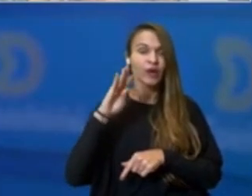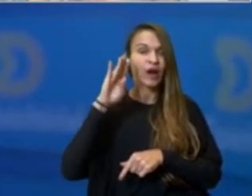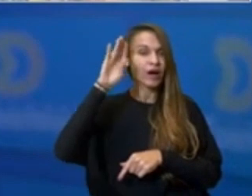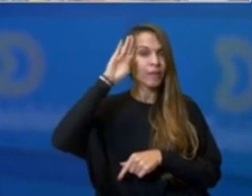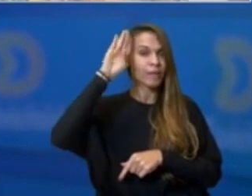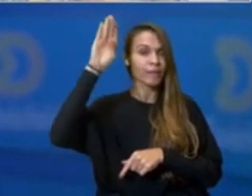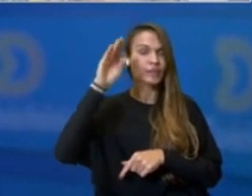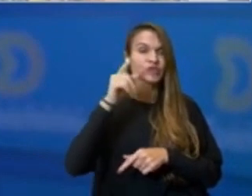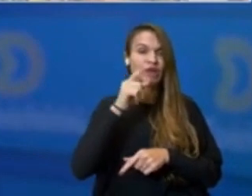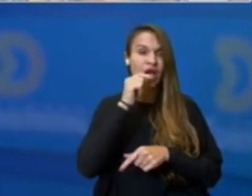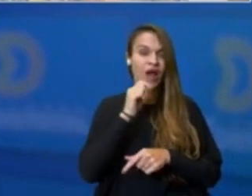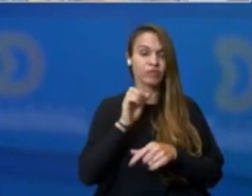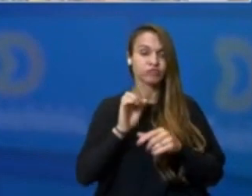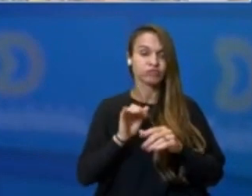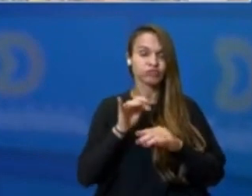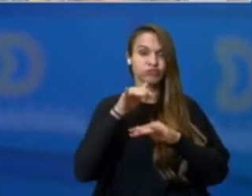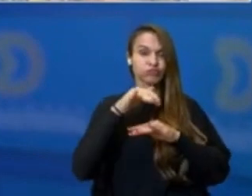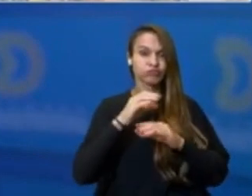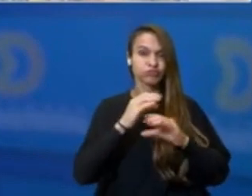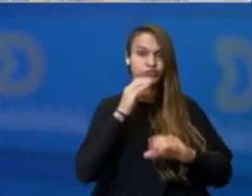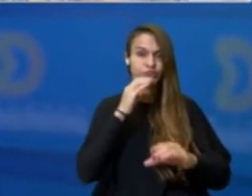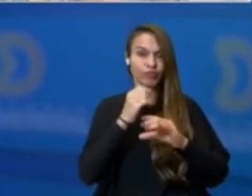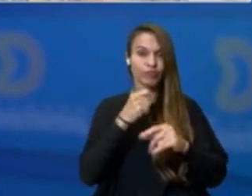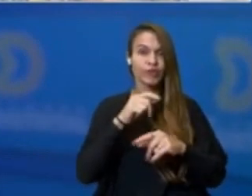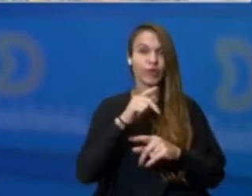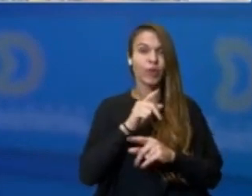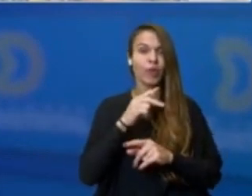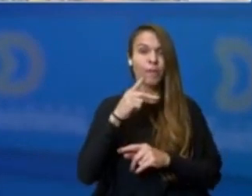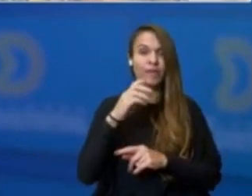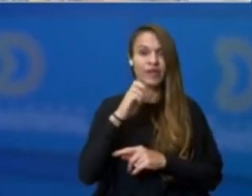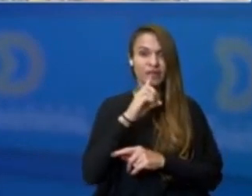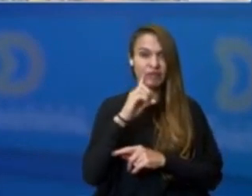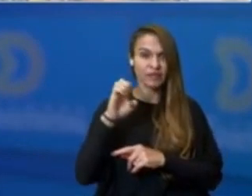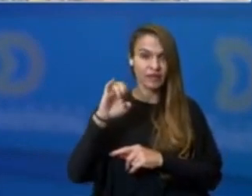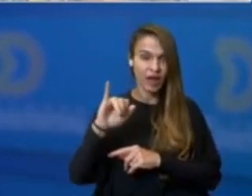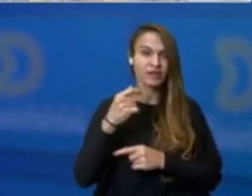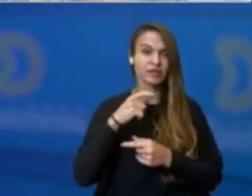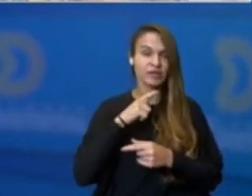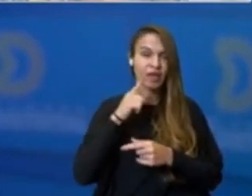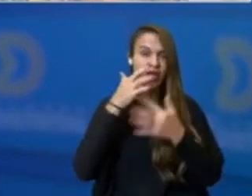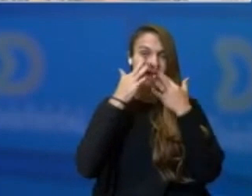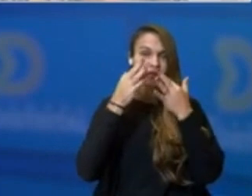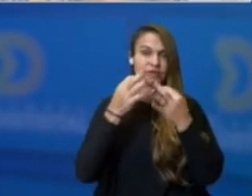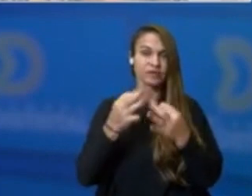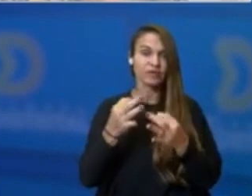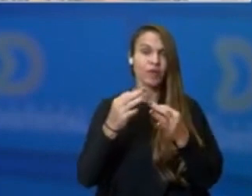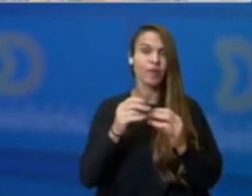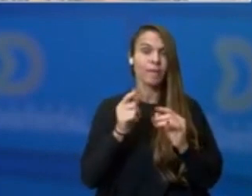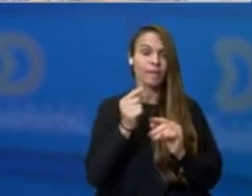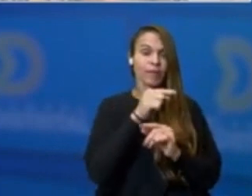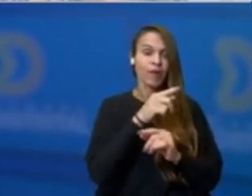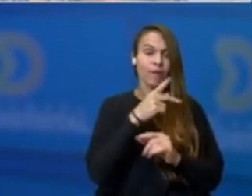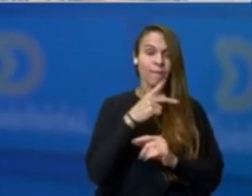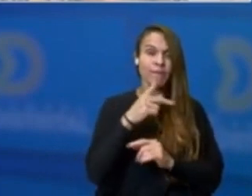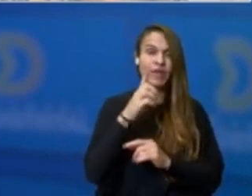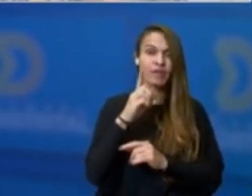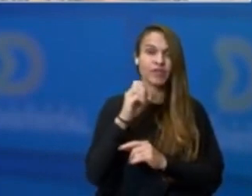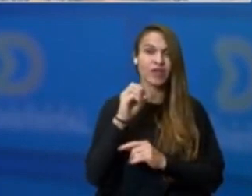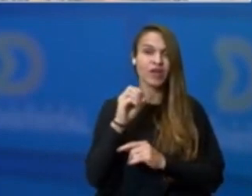abastecimento. Então, o PDAI da CAESB está chamando atenção para o PDOT. Presta atenção aí, ó, isso